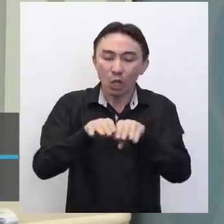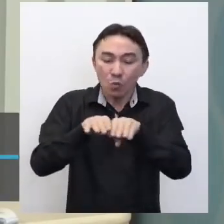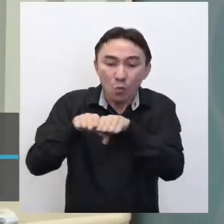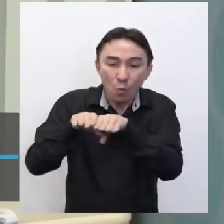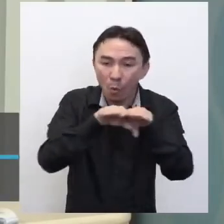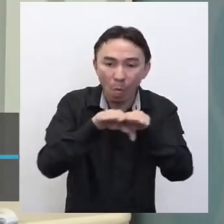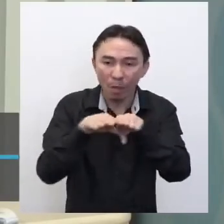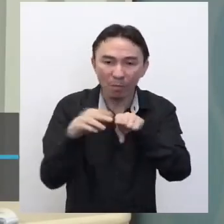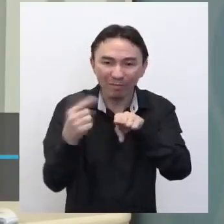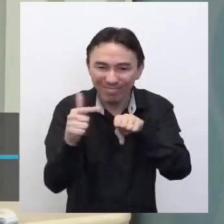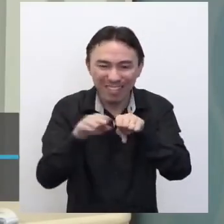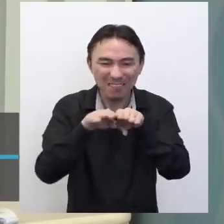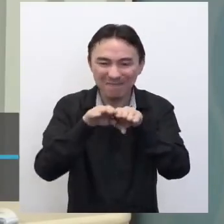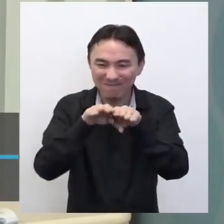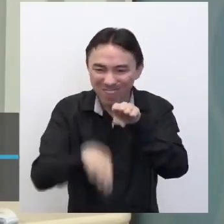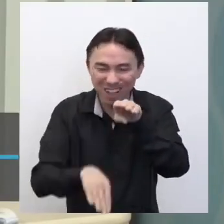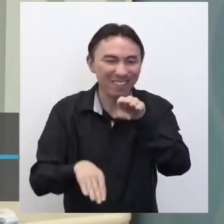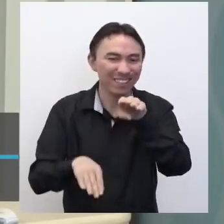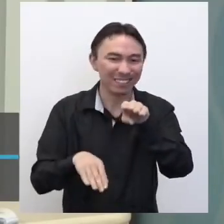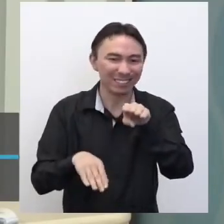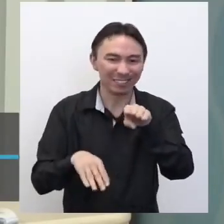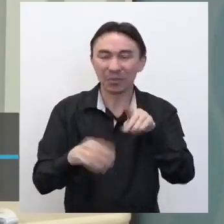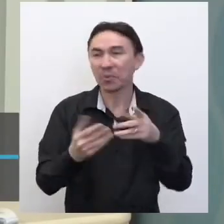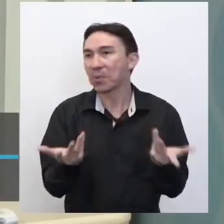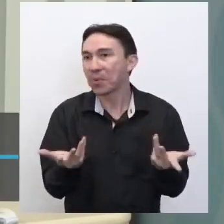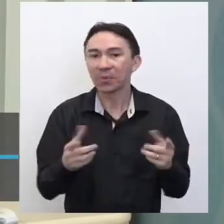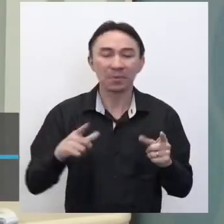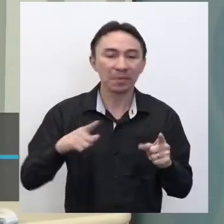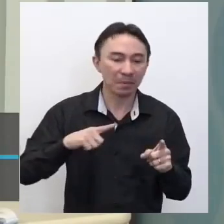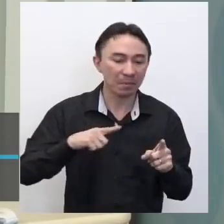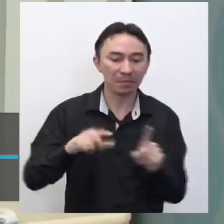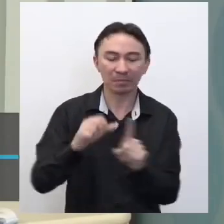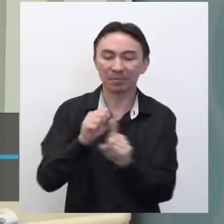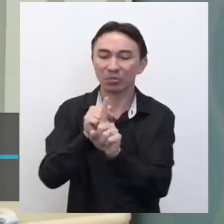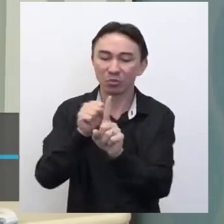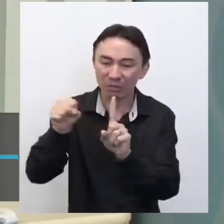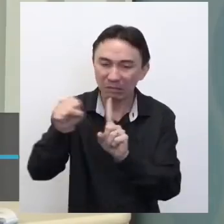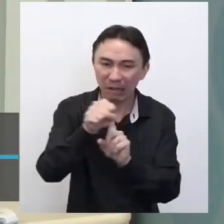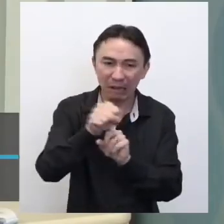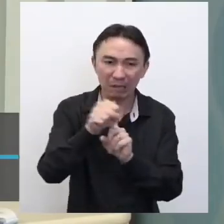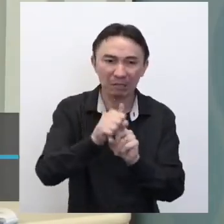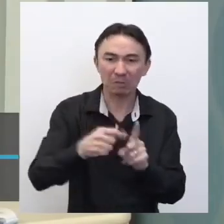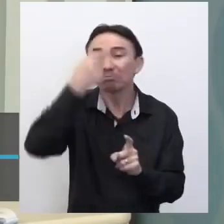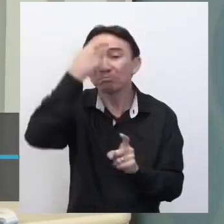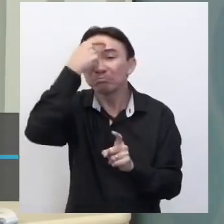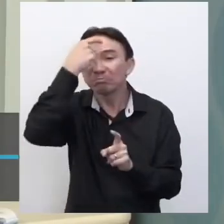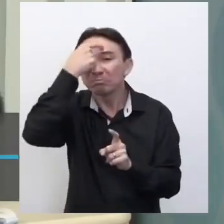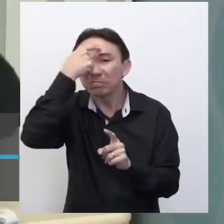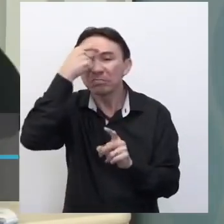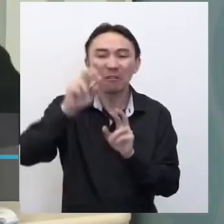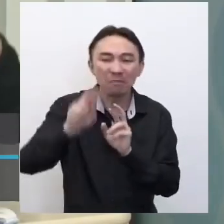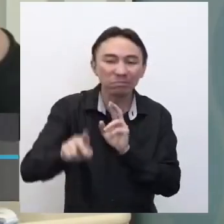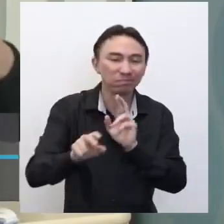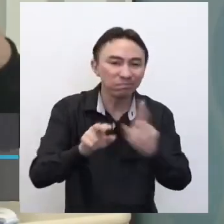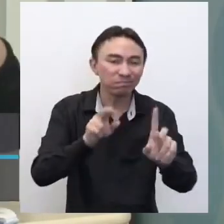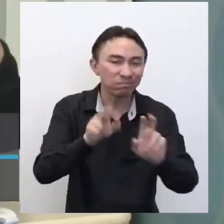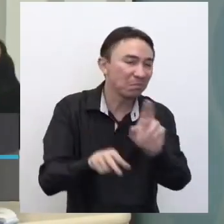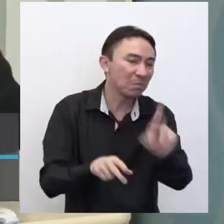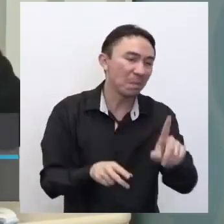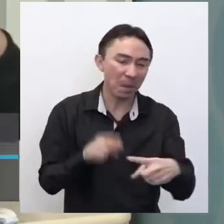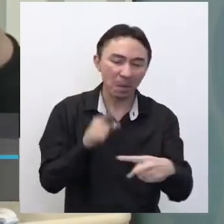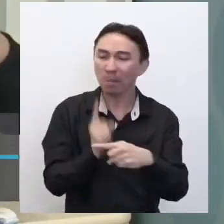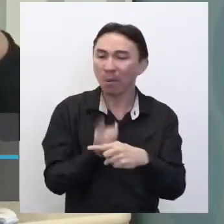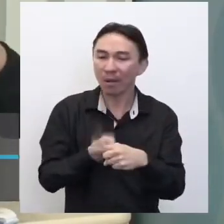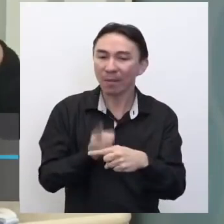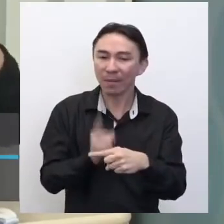ou diferenças de caráter social, tá certo? Por quê? Porque a natureza teria forjado alguns